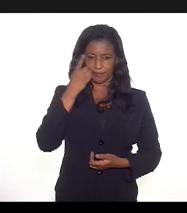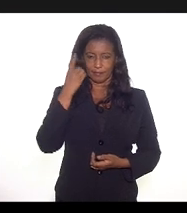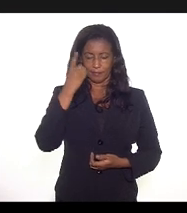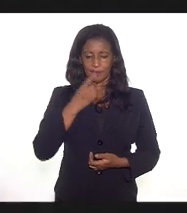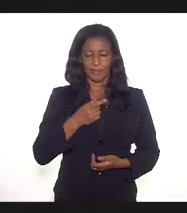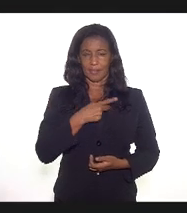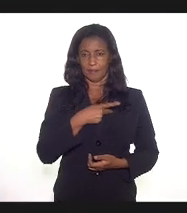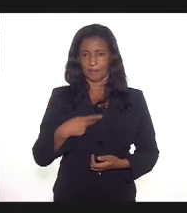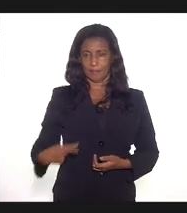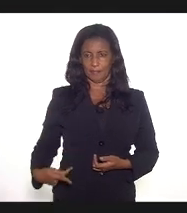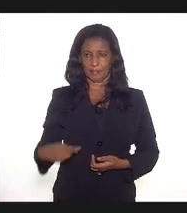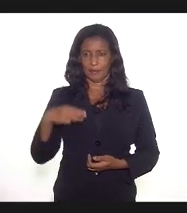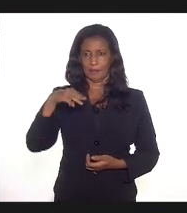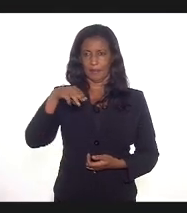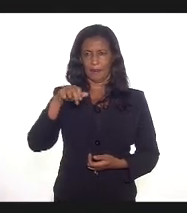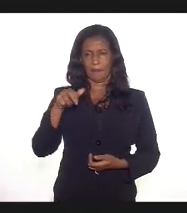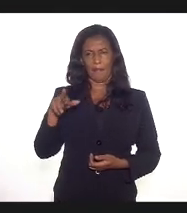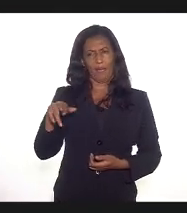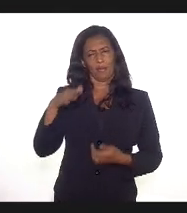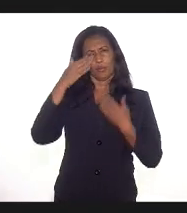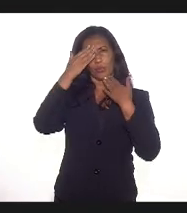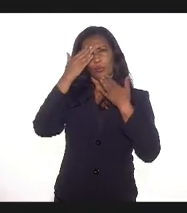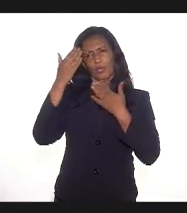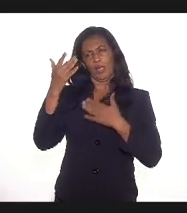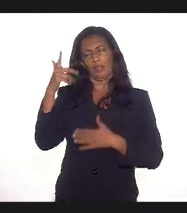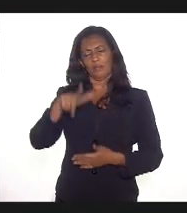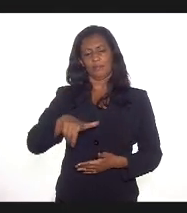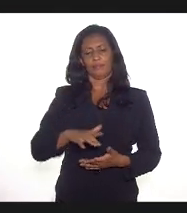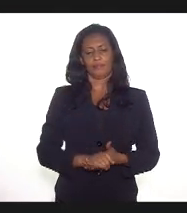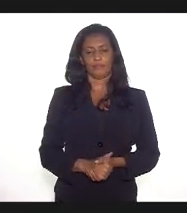e presidente Marta Rocha, muito obrigado mais uma vez.